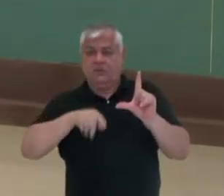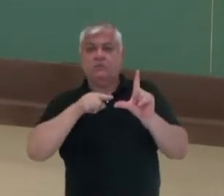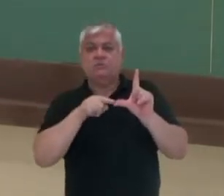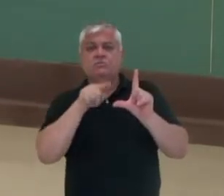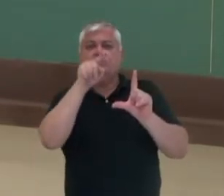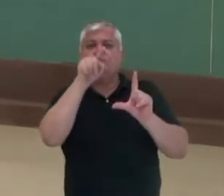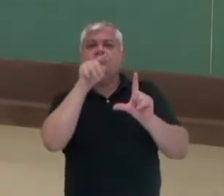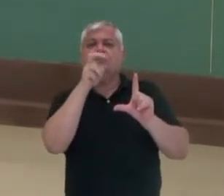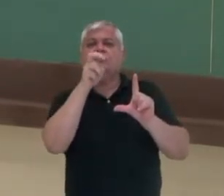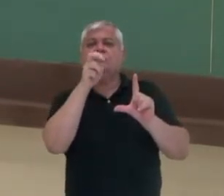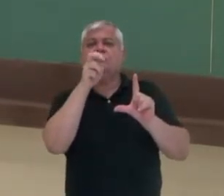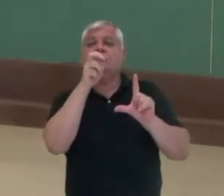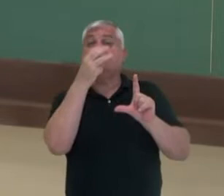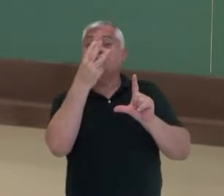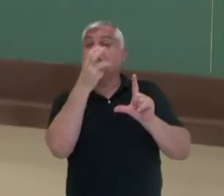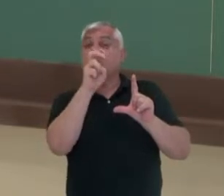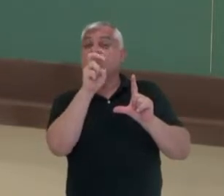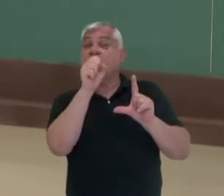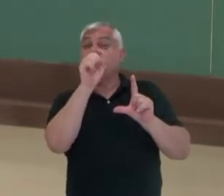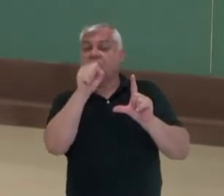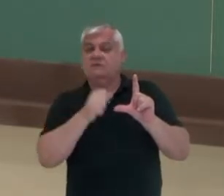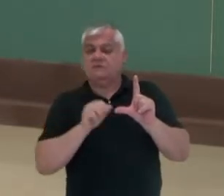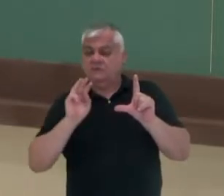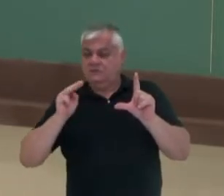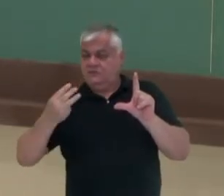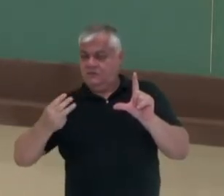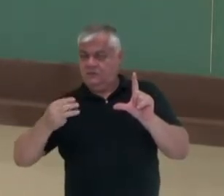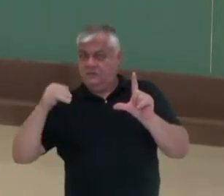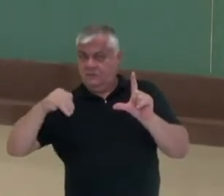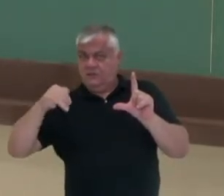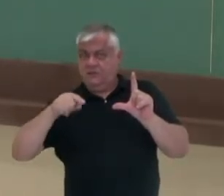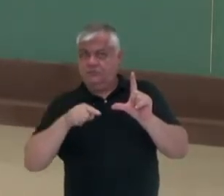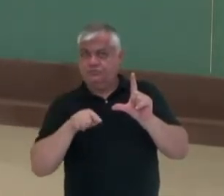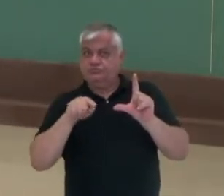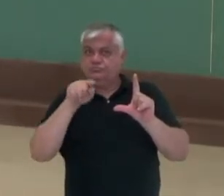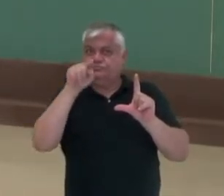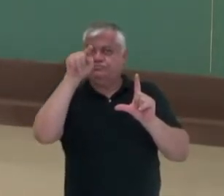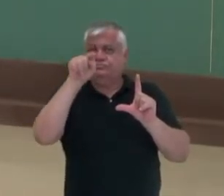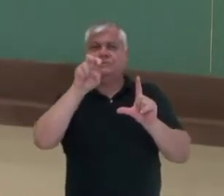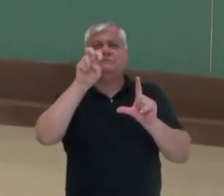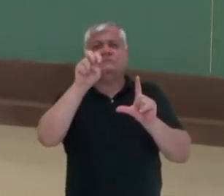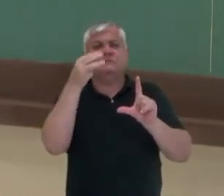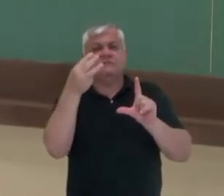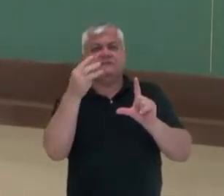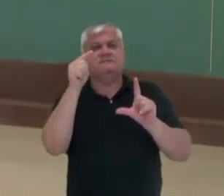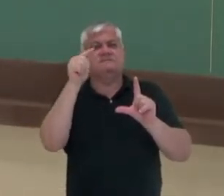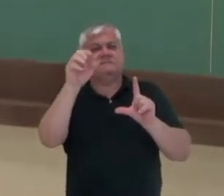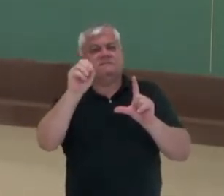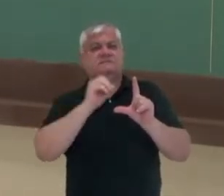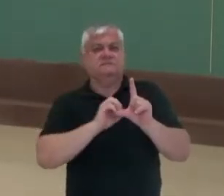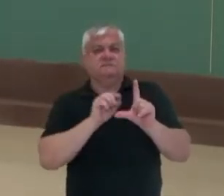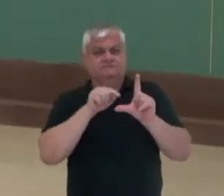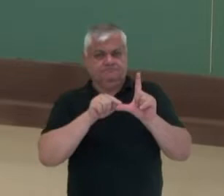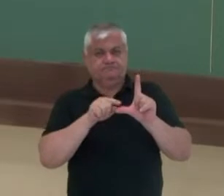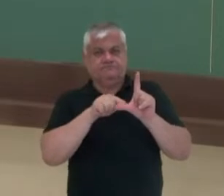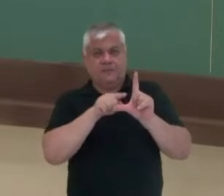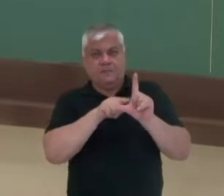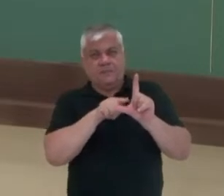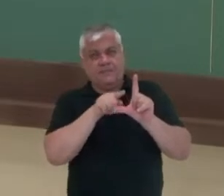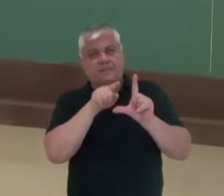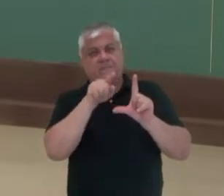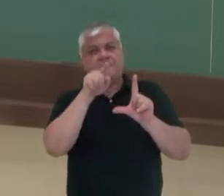R$ 35,80. 3 metros, R$ 53,70. Percebem como